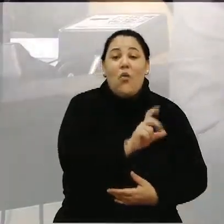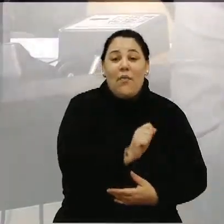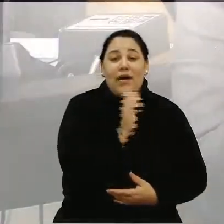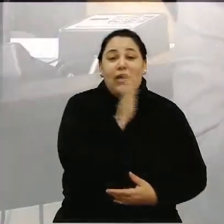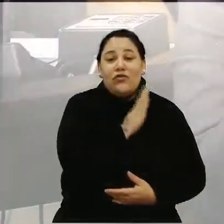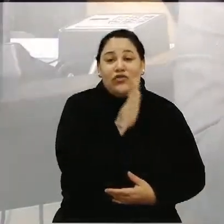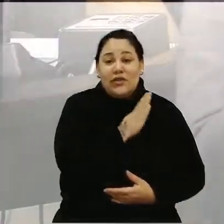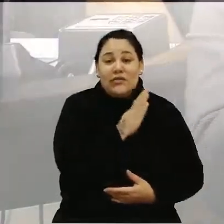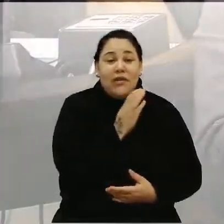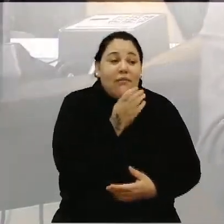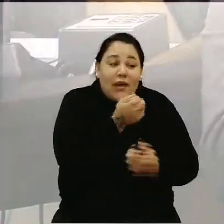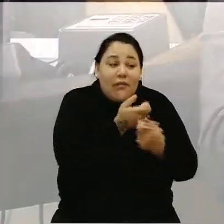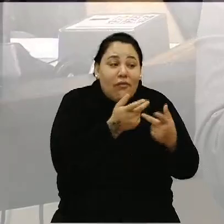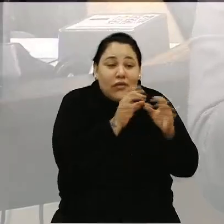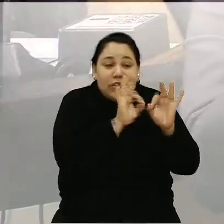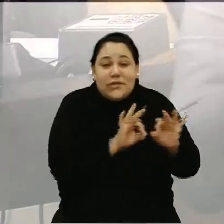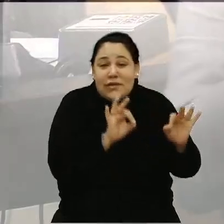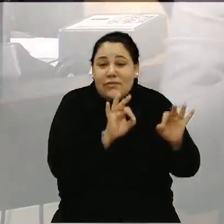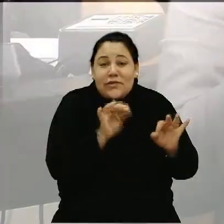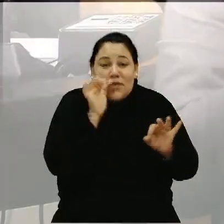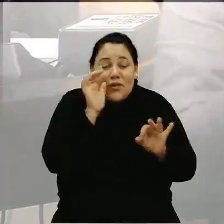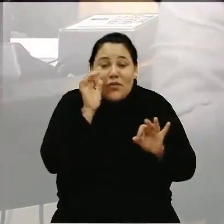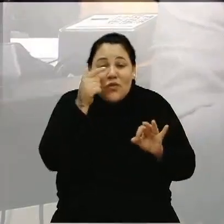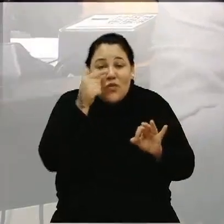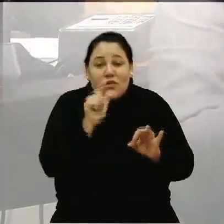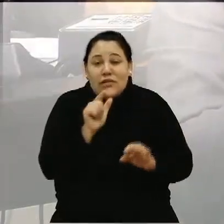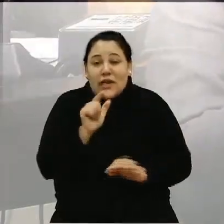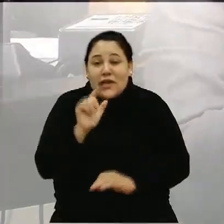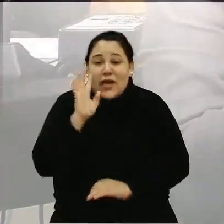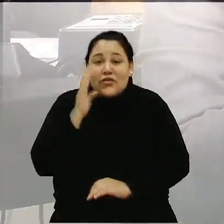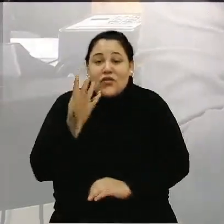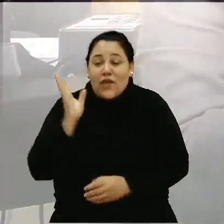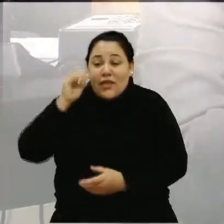algo que na OBS poderia ser tratado.